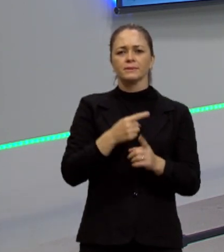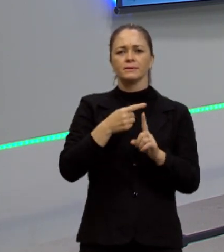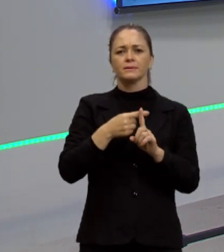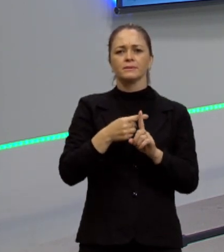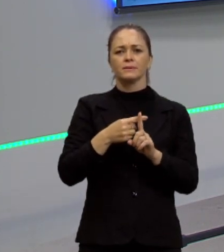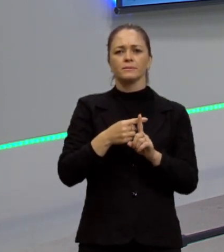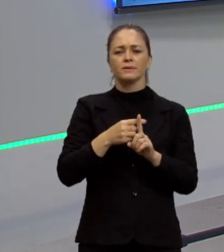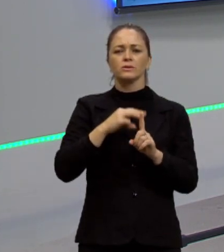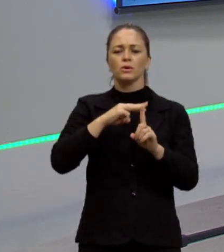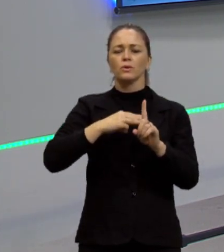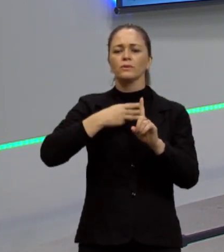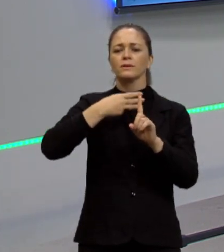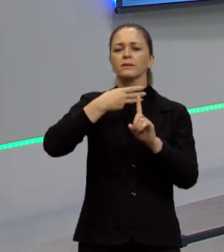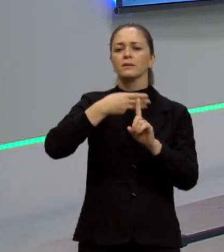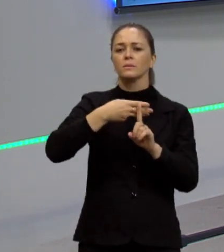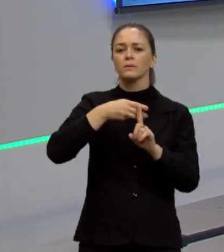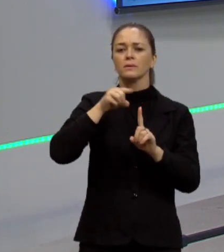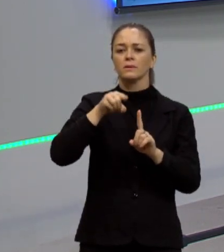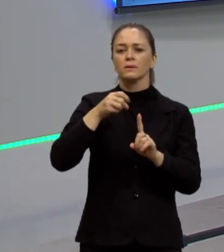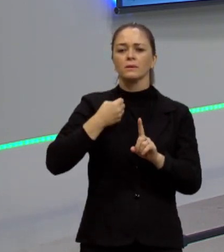mais o triplo desse número.